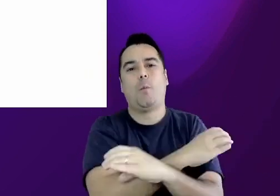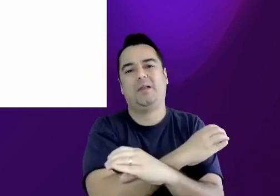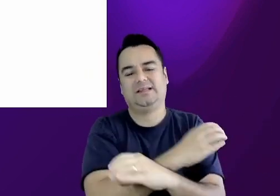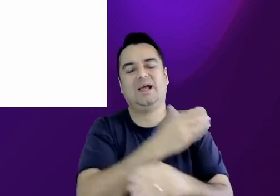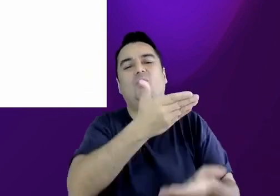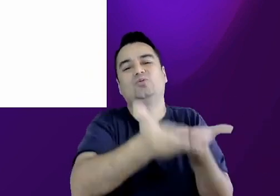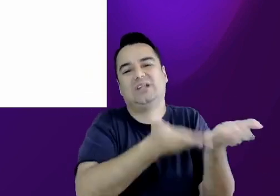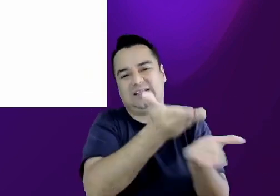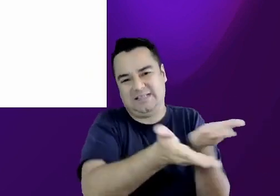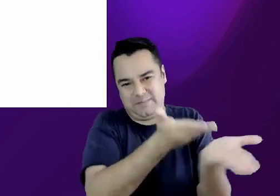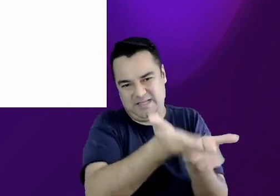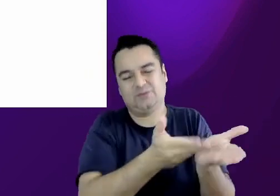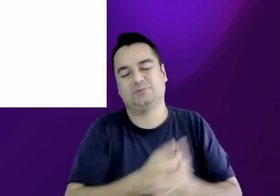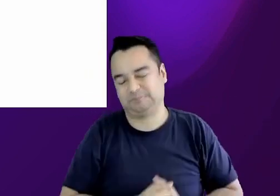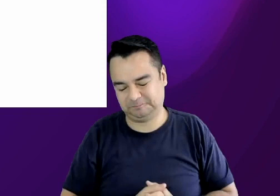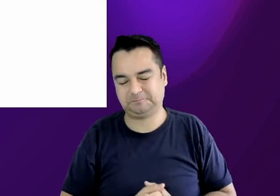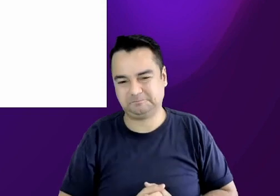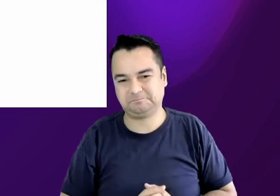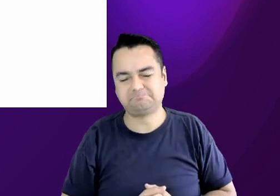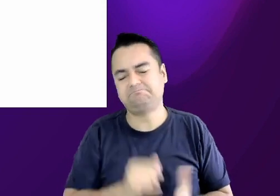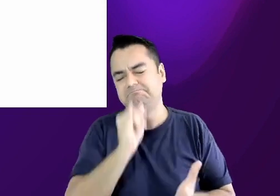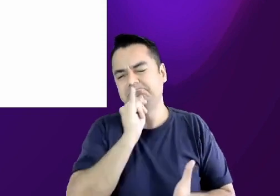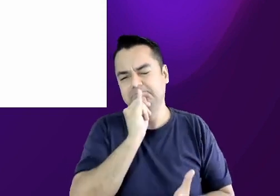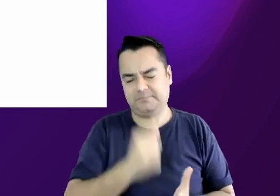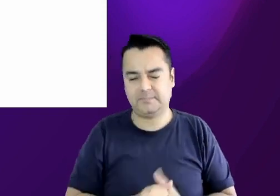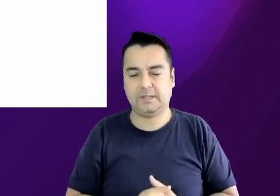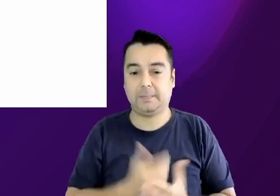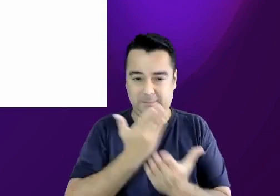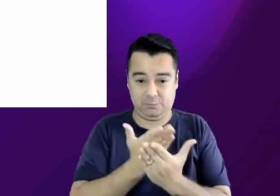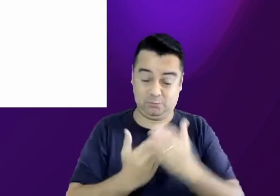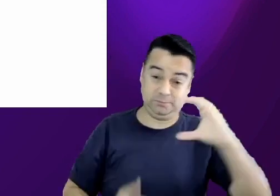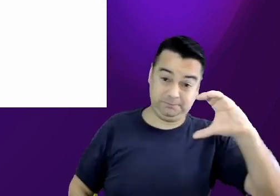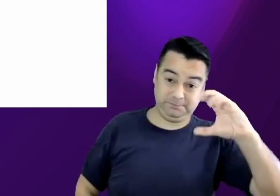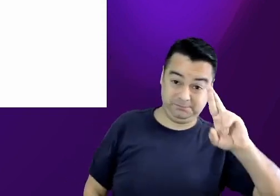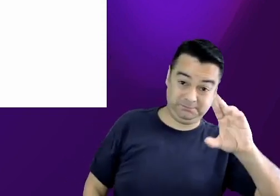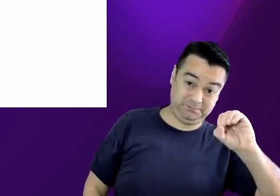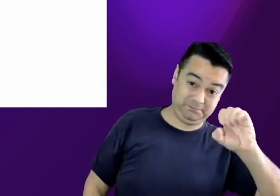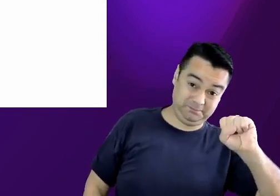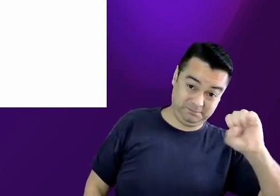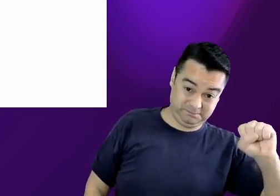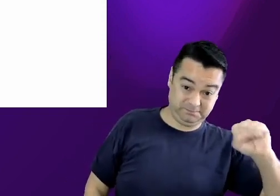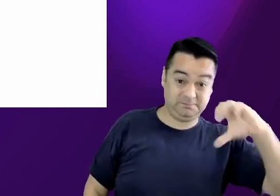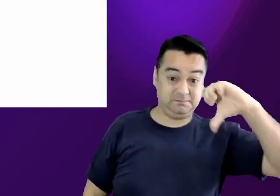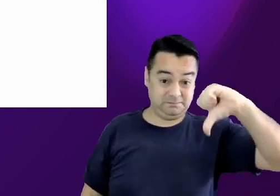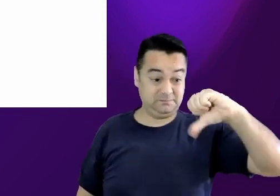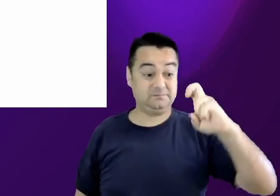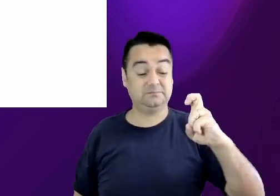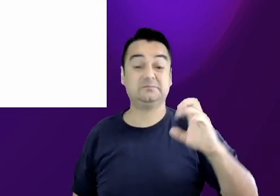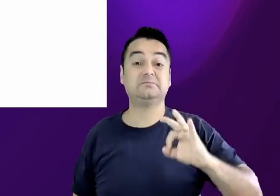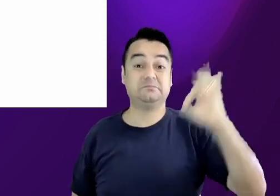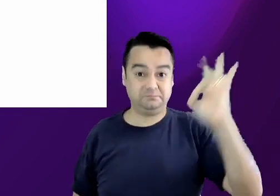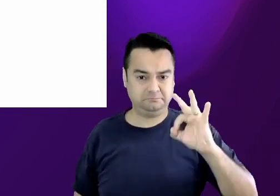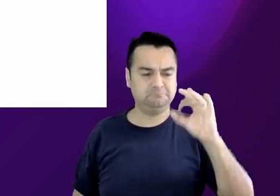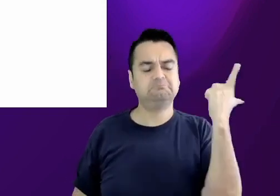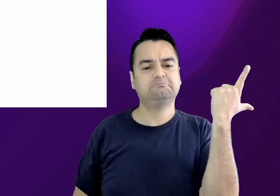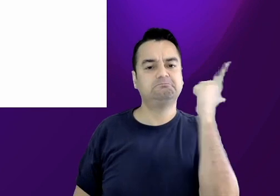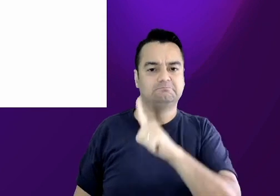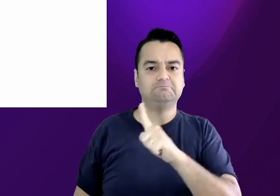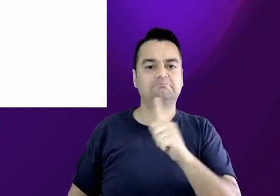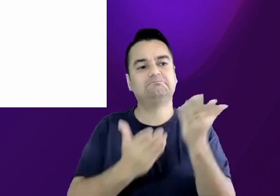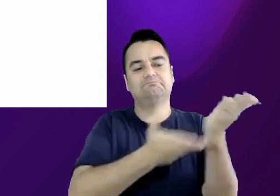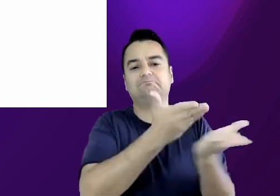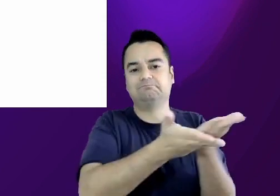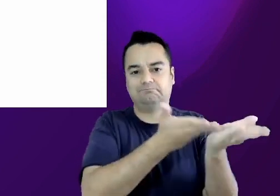esquema terapêutico, né? Por exemplo, no estudo CROSS, 95% dos pacientes completaram o que